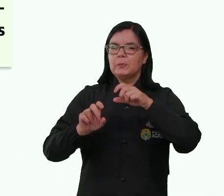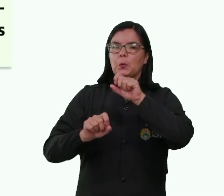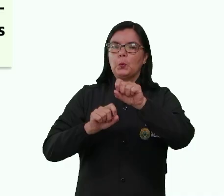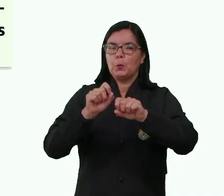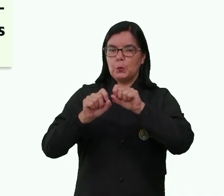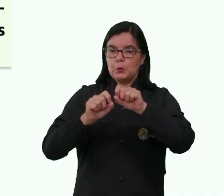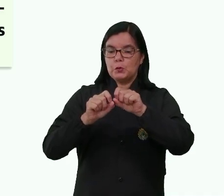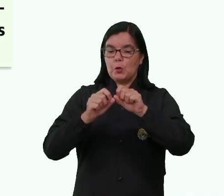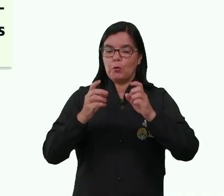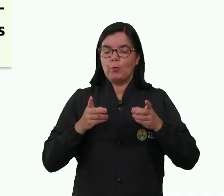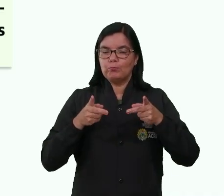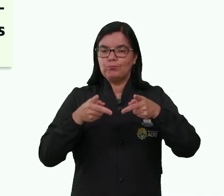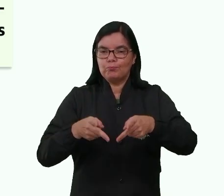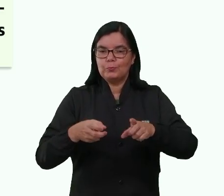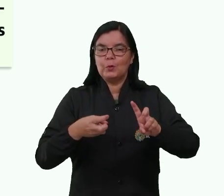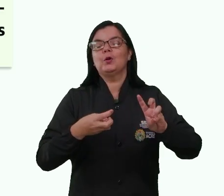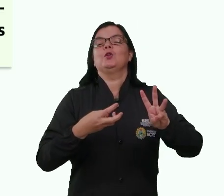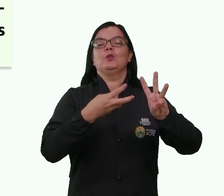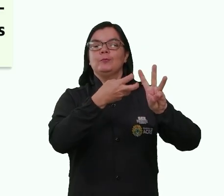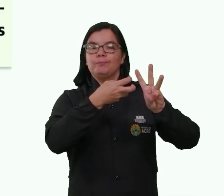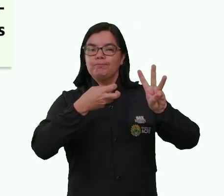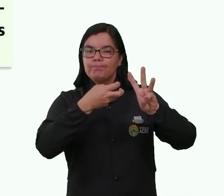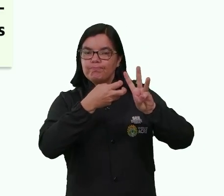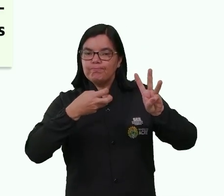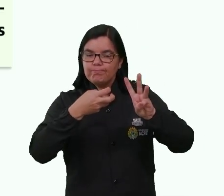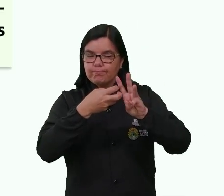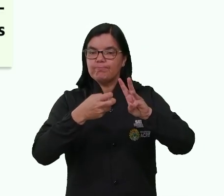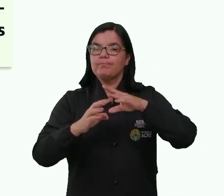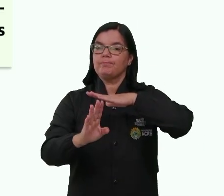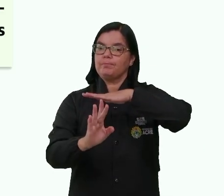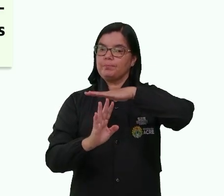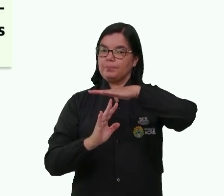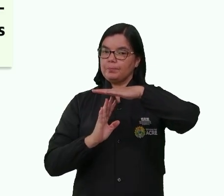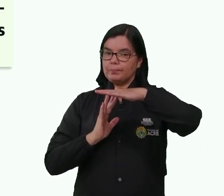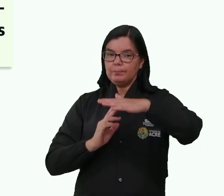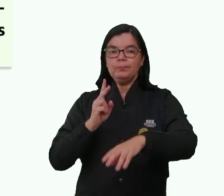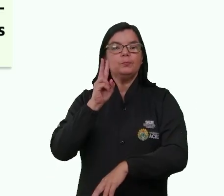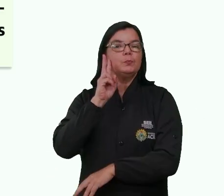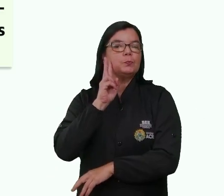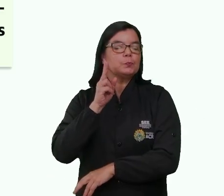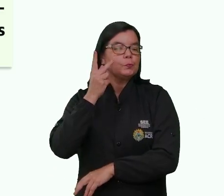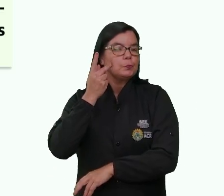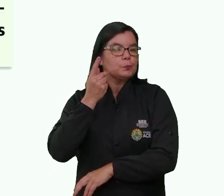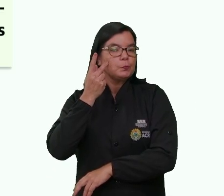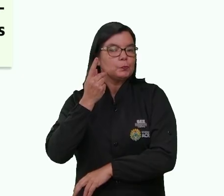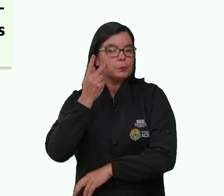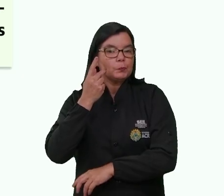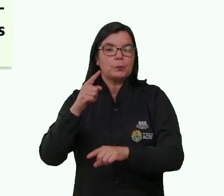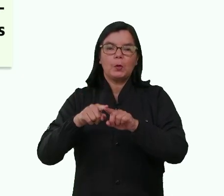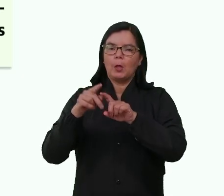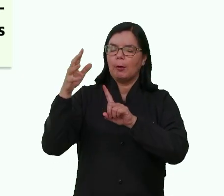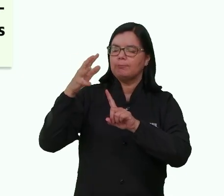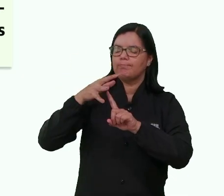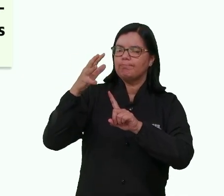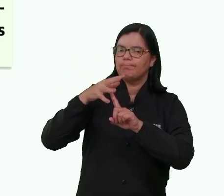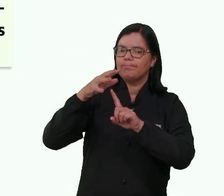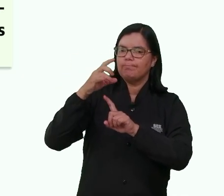o encontro entre povos indígenas, migrantes nordestinos e